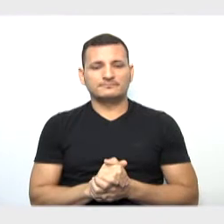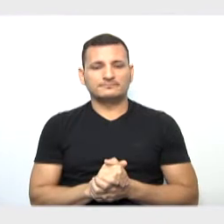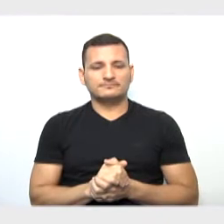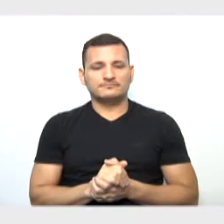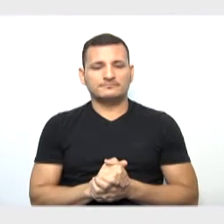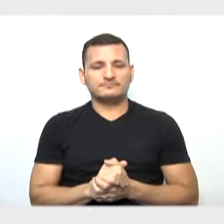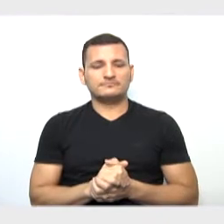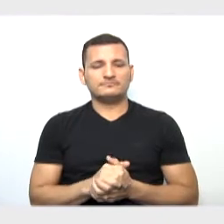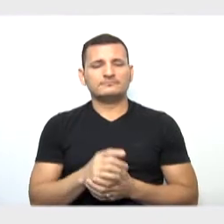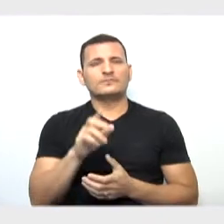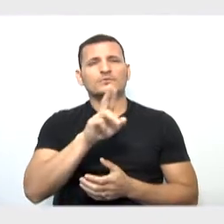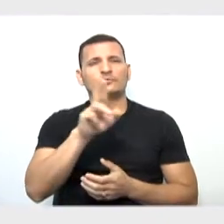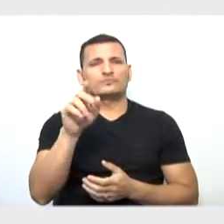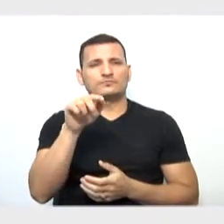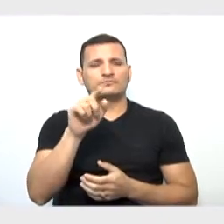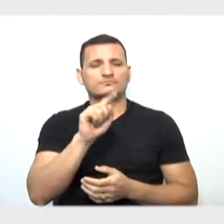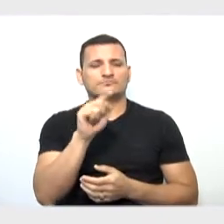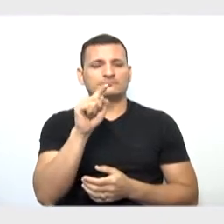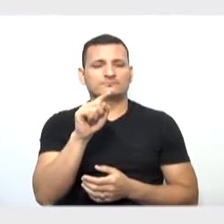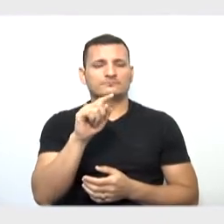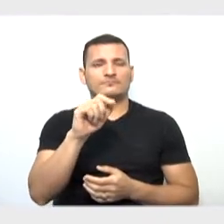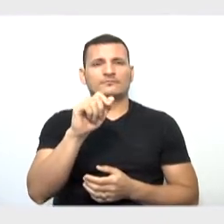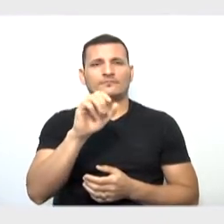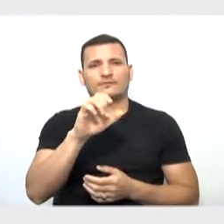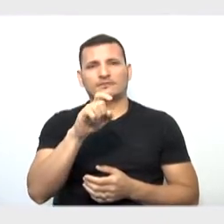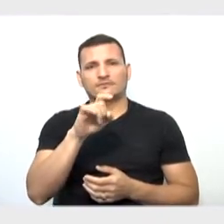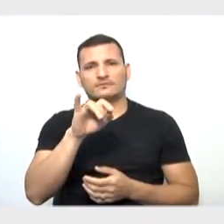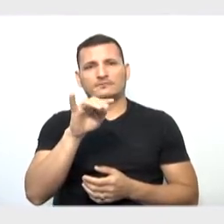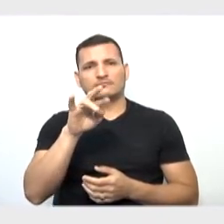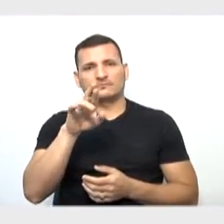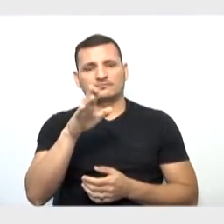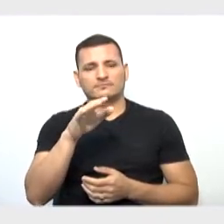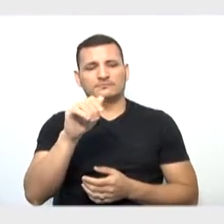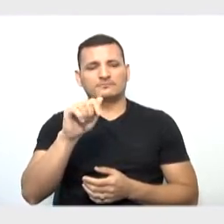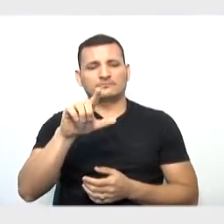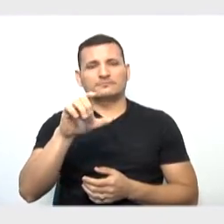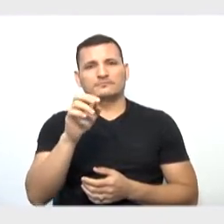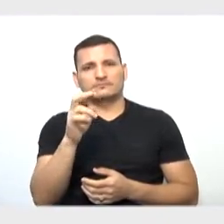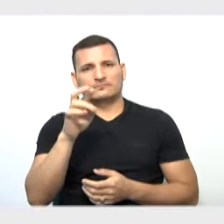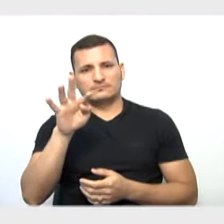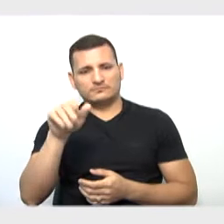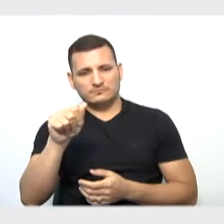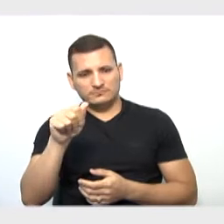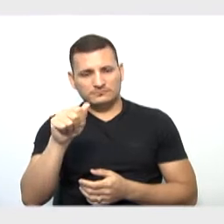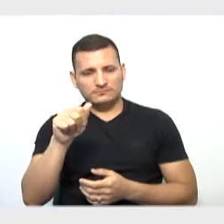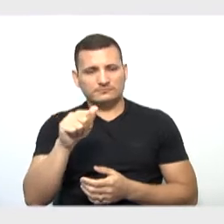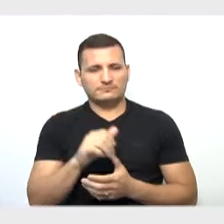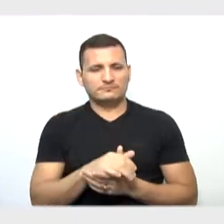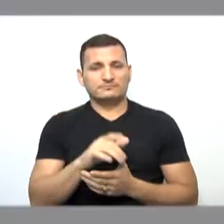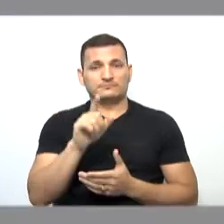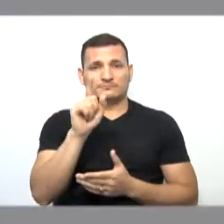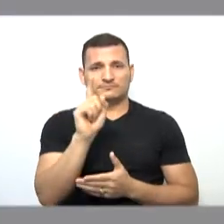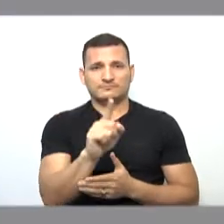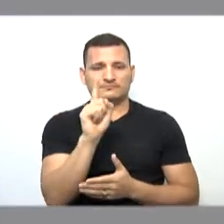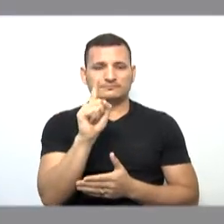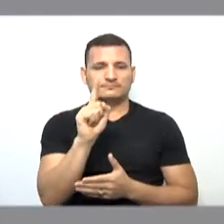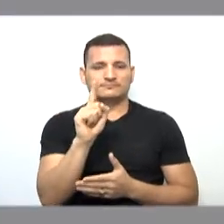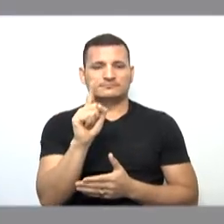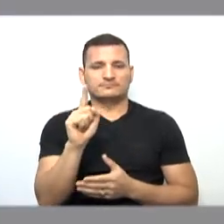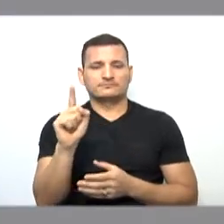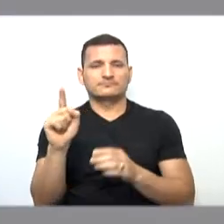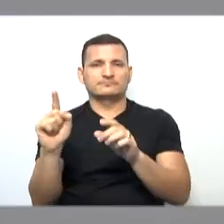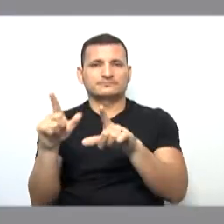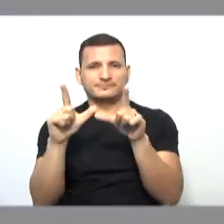que vai estar desse botão? Exibir alerta, que é esse aqui, ó, exibir alerta. Quando eu clicar no exibir alerta, ele